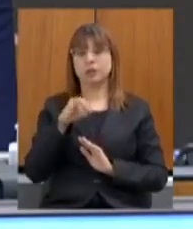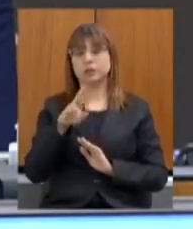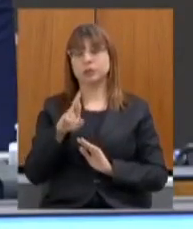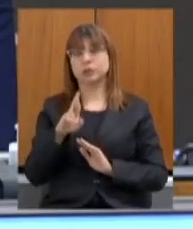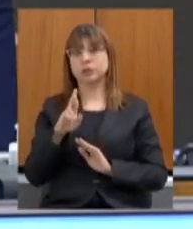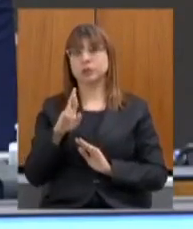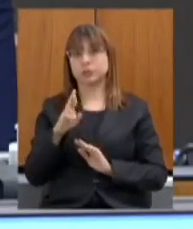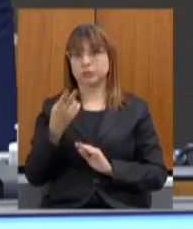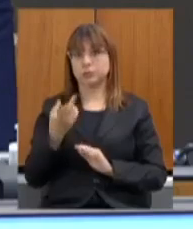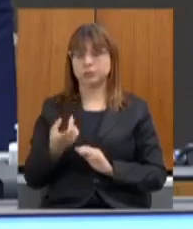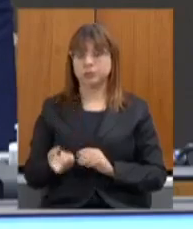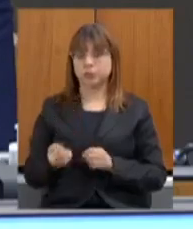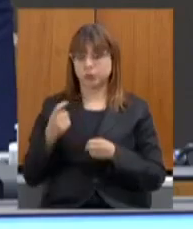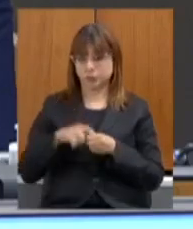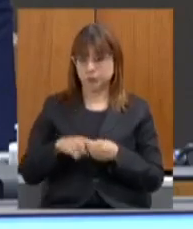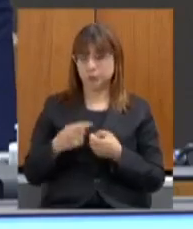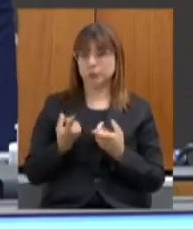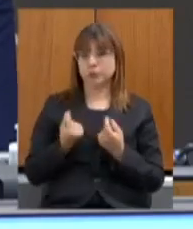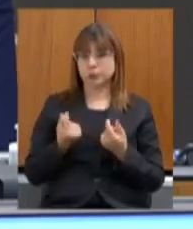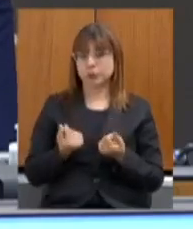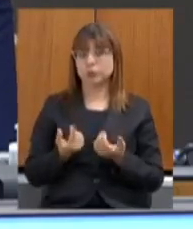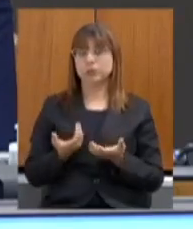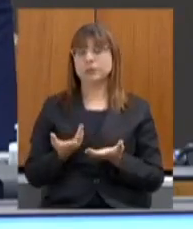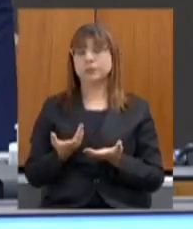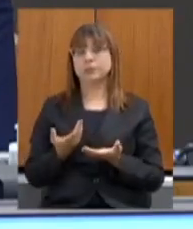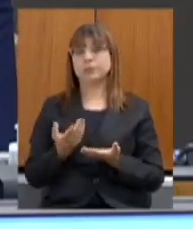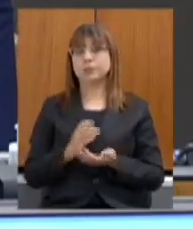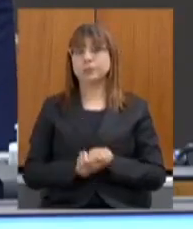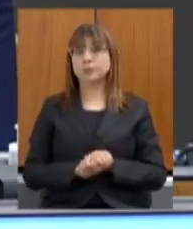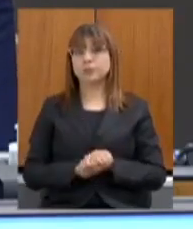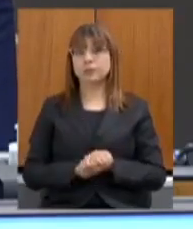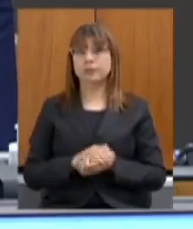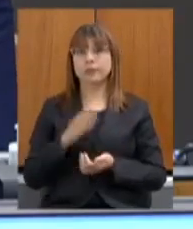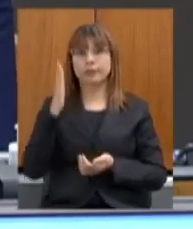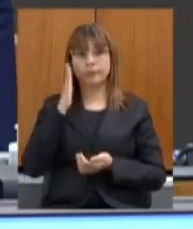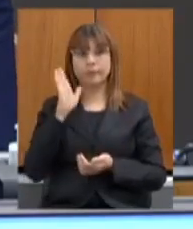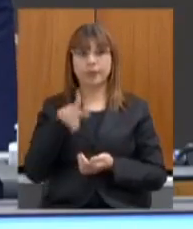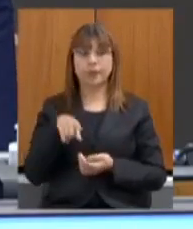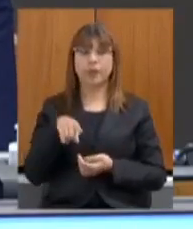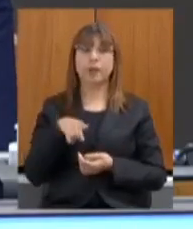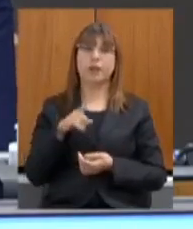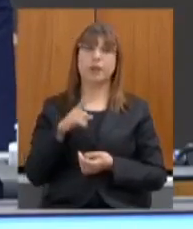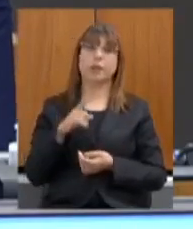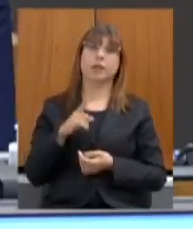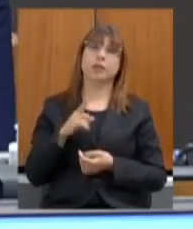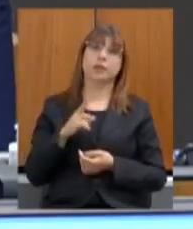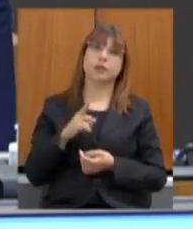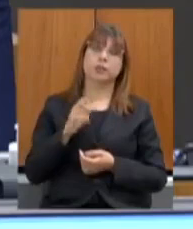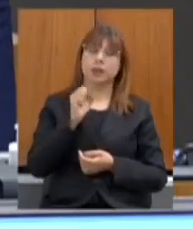ressarcimento da lei Candir, que tramita no Senado Federal, que eu sei que foi pauta durante anos no nosso Estado, que pode sim nos ajudar.